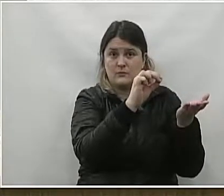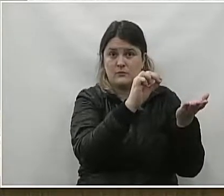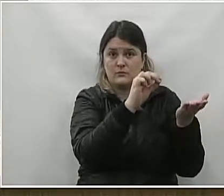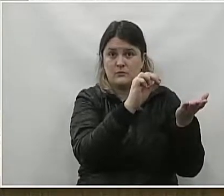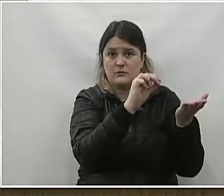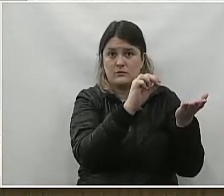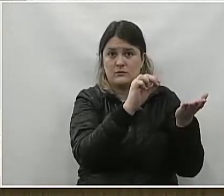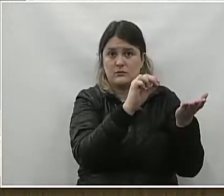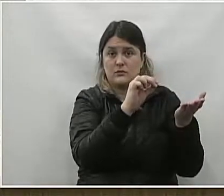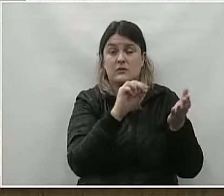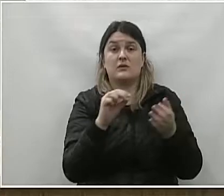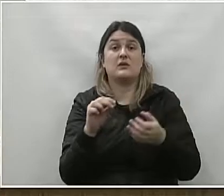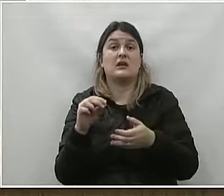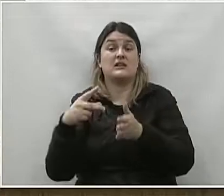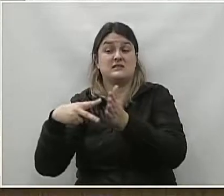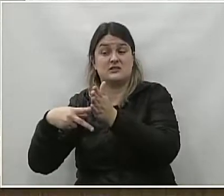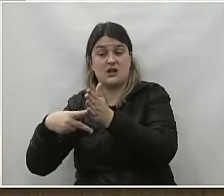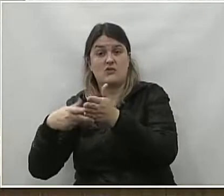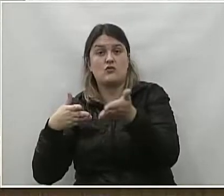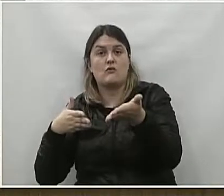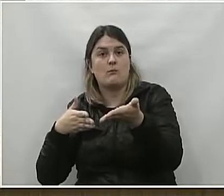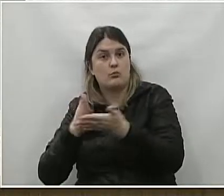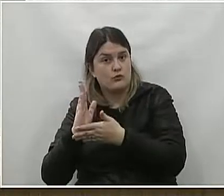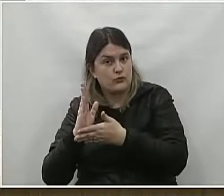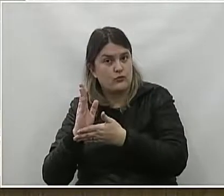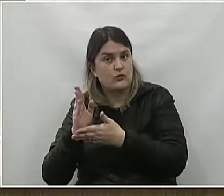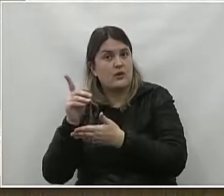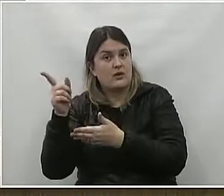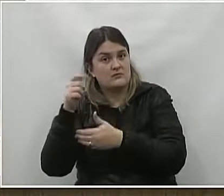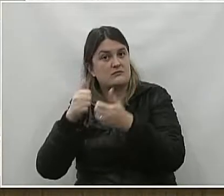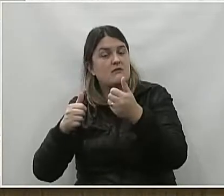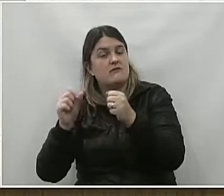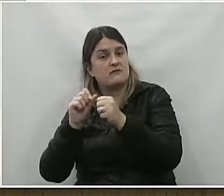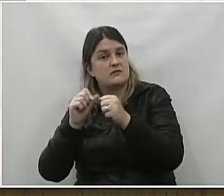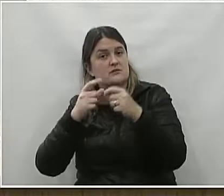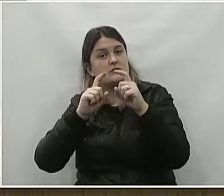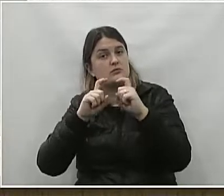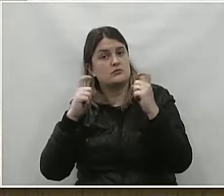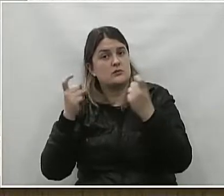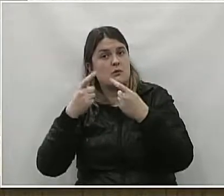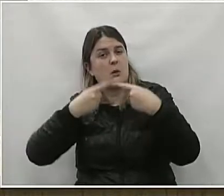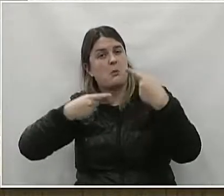com o aval dos sindicatos, dos servidores,